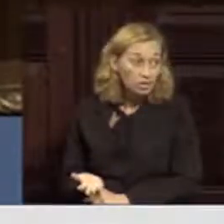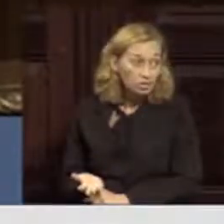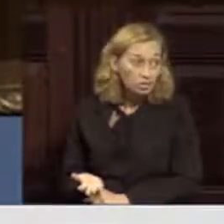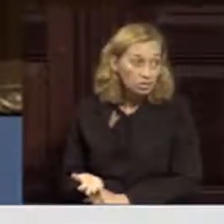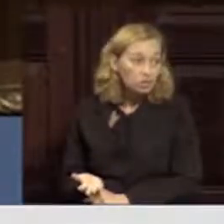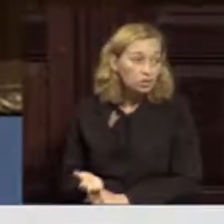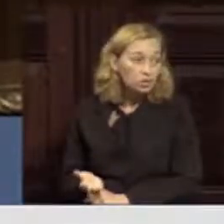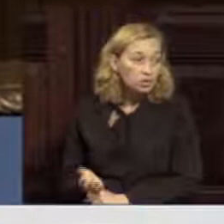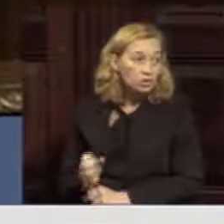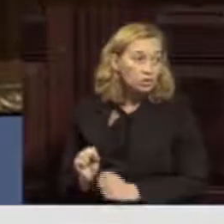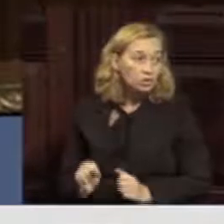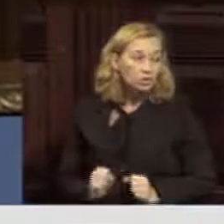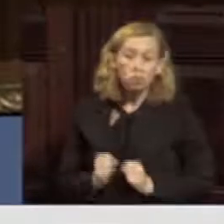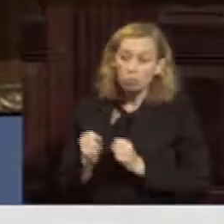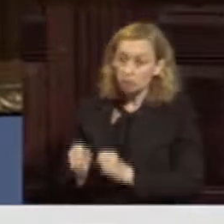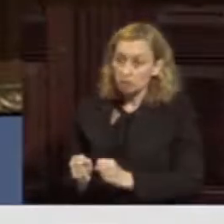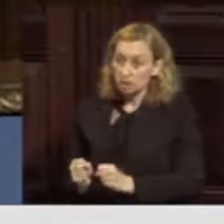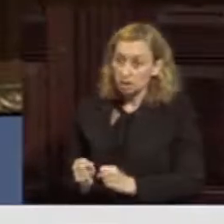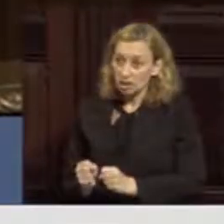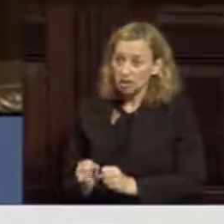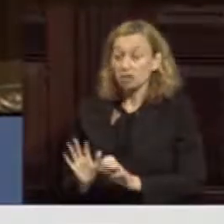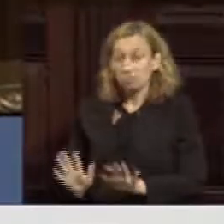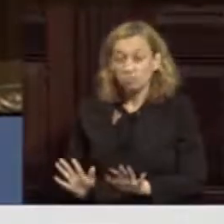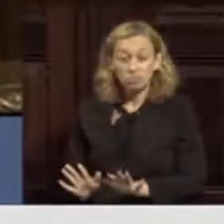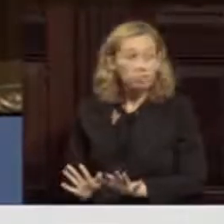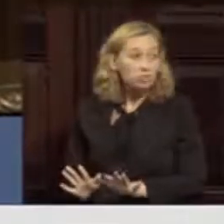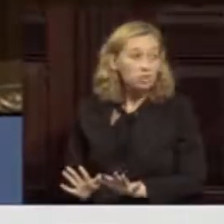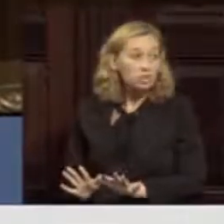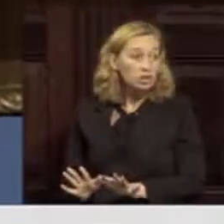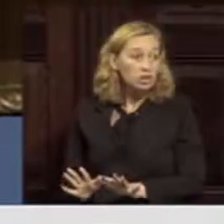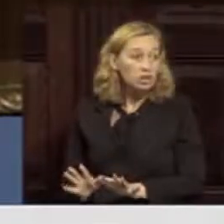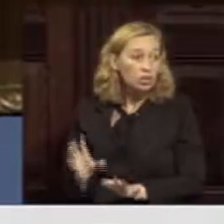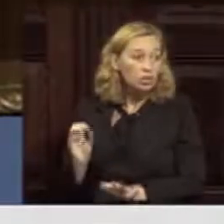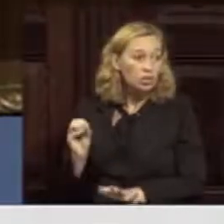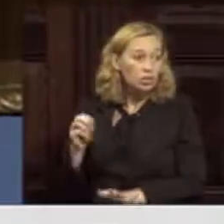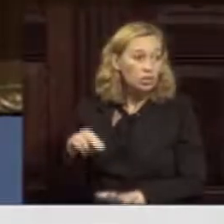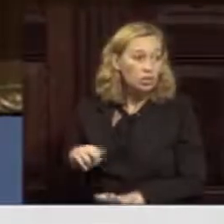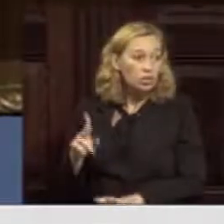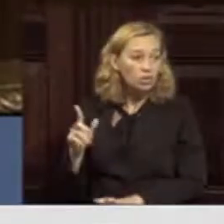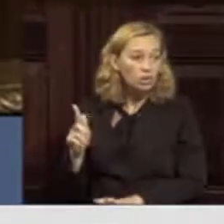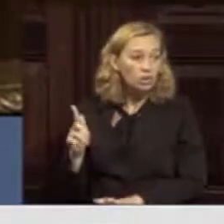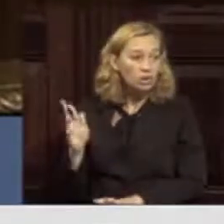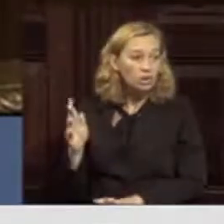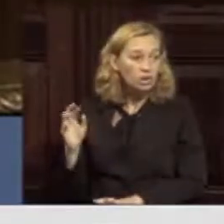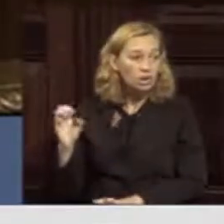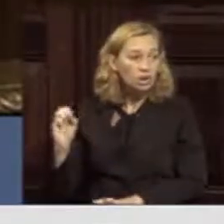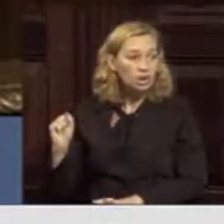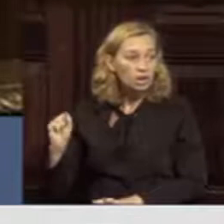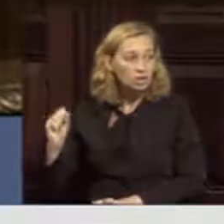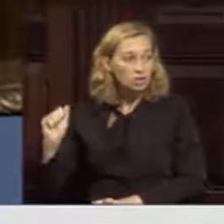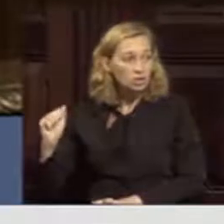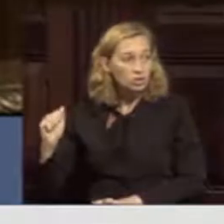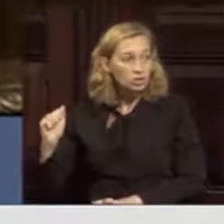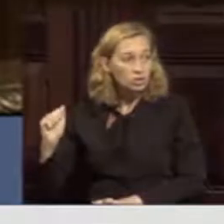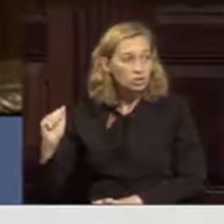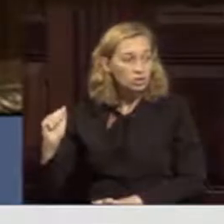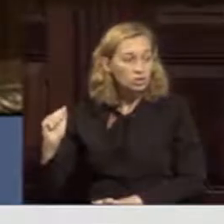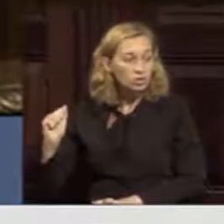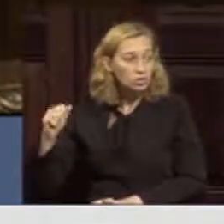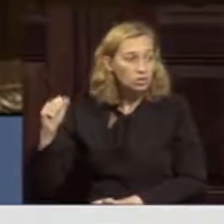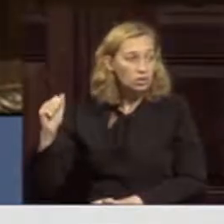poder constituinte derivado. Portanto, toda a Constituição deve ser preservada,